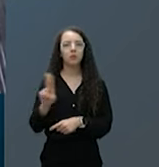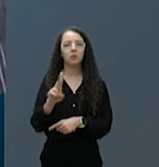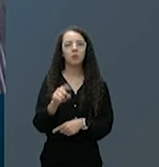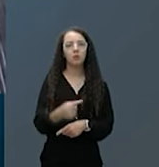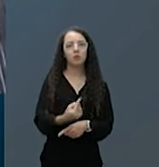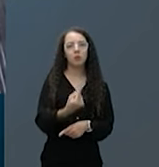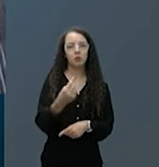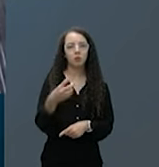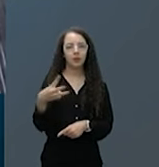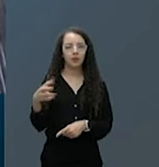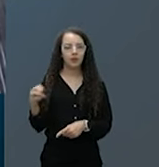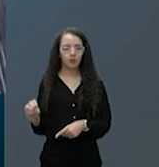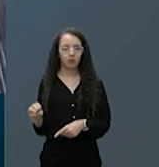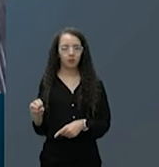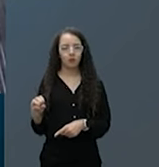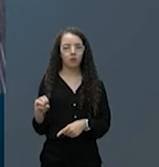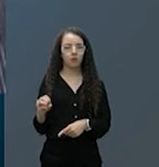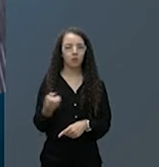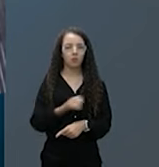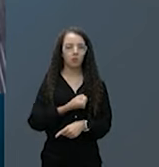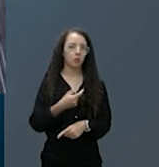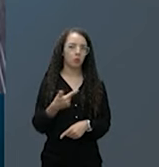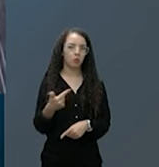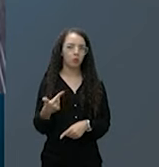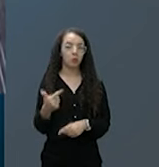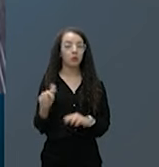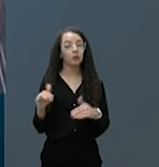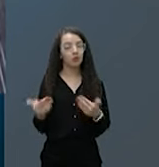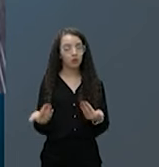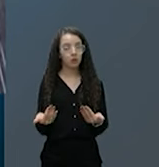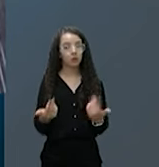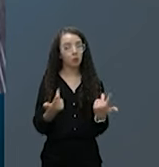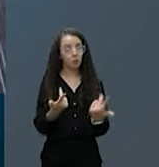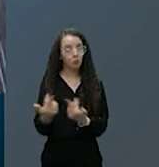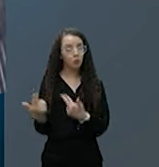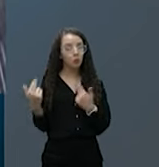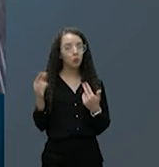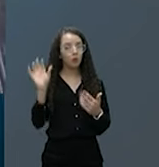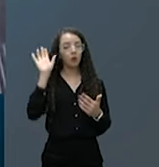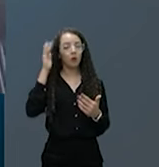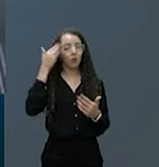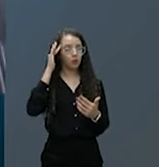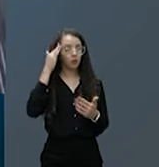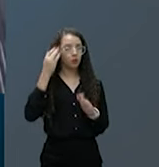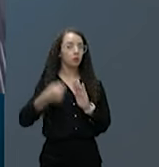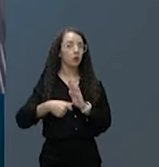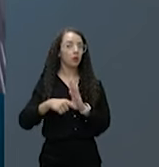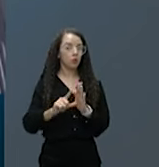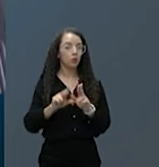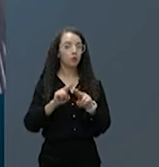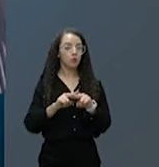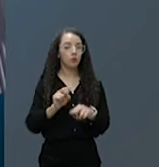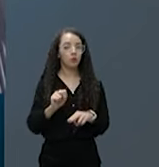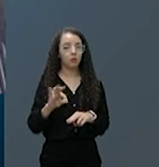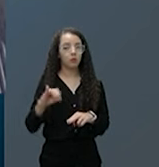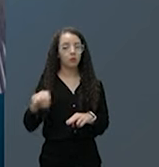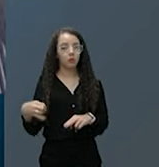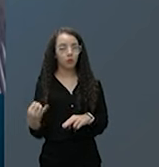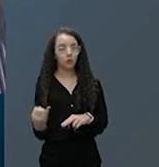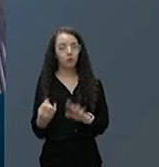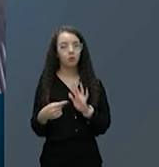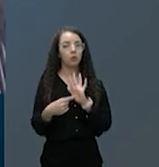1032. Portanto, ratifico o entendimento anteriormente esposado pelo STJ no acórdão às